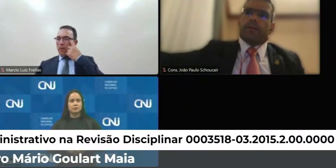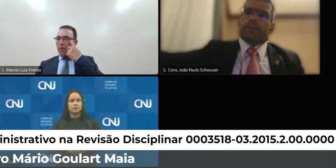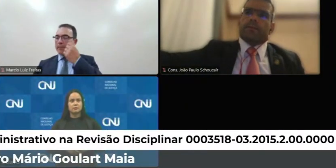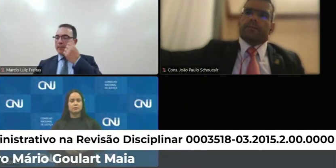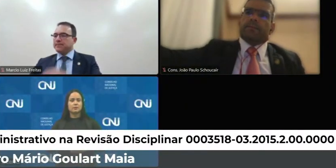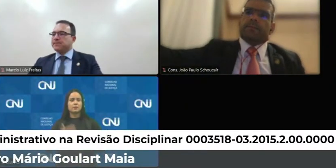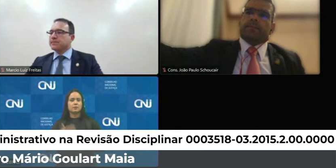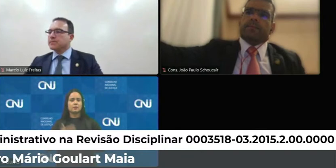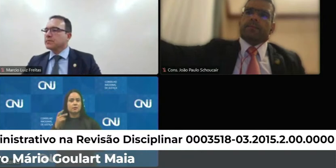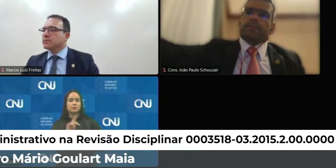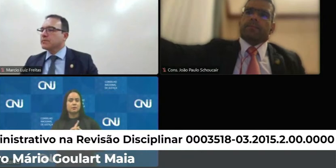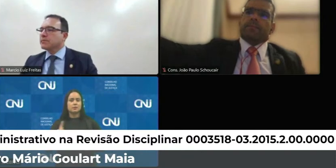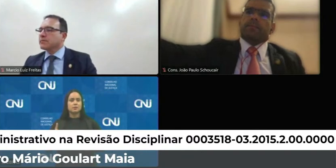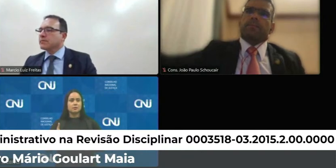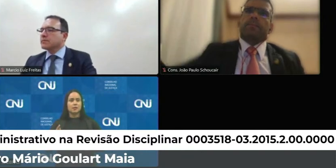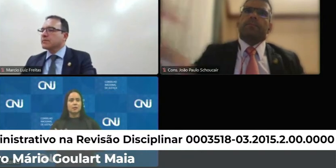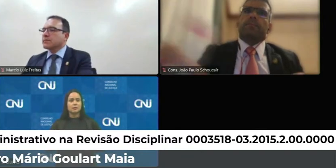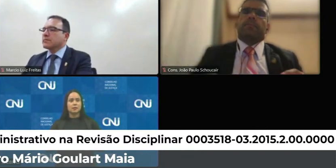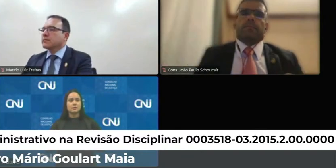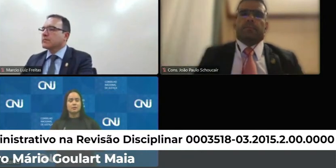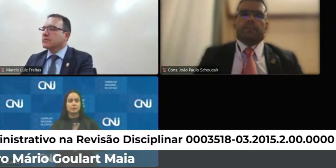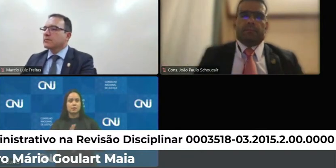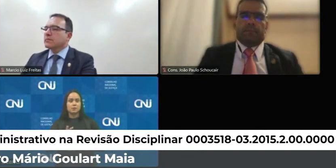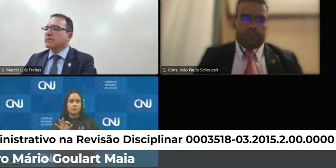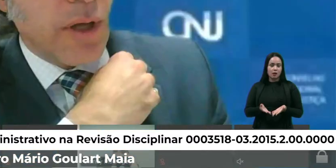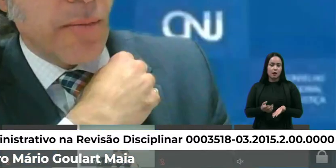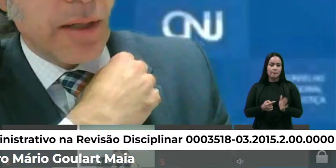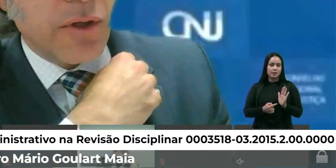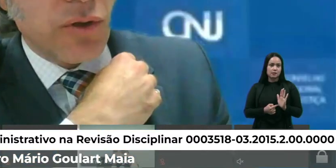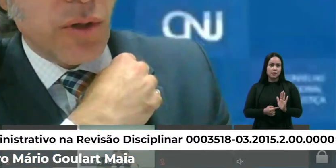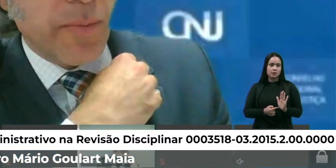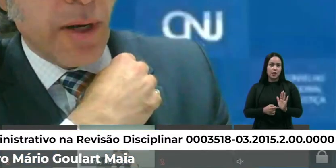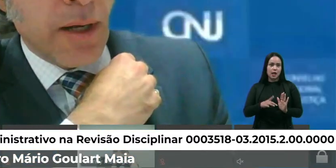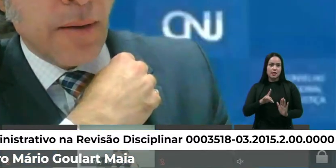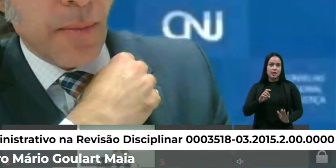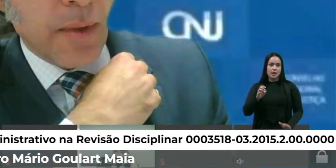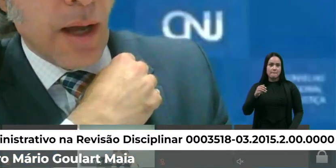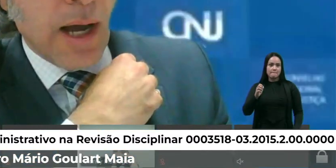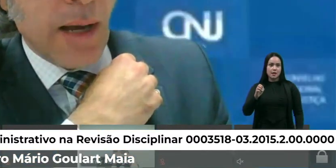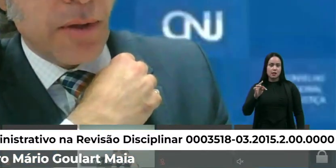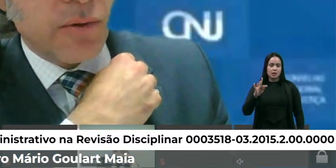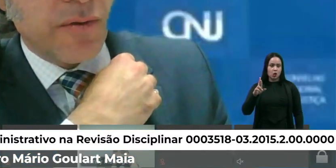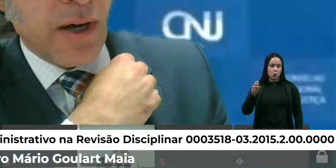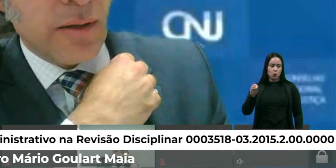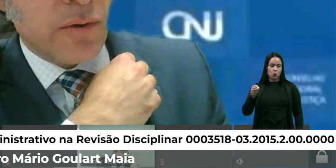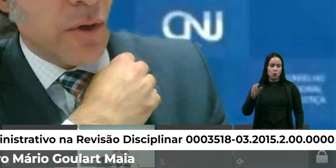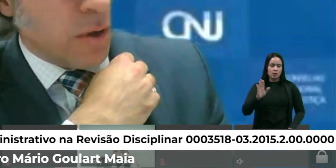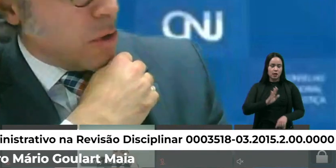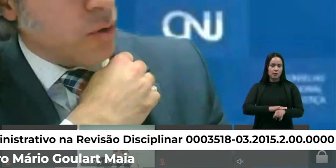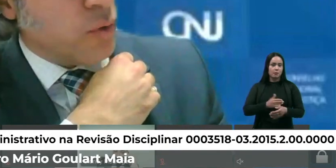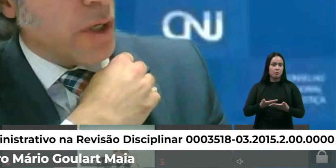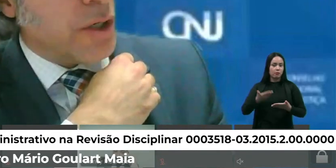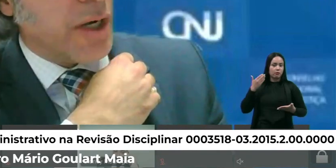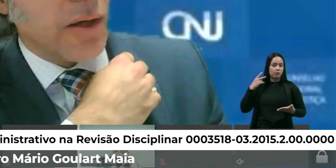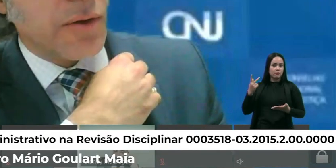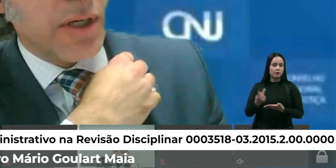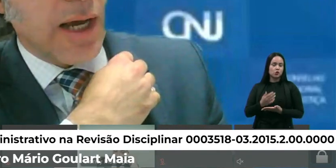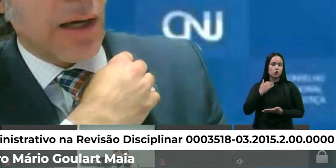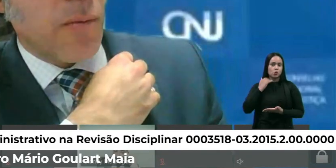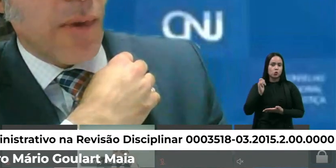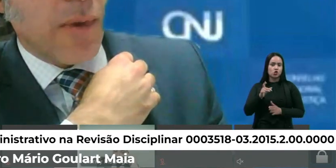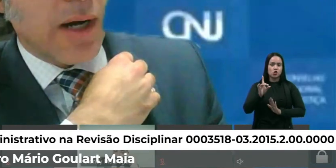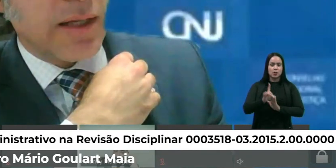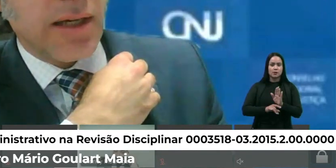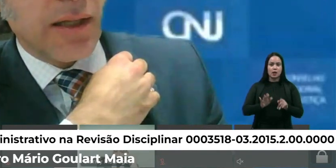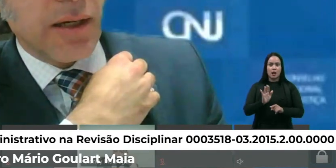Obrigado, presidente. Trata-se de revisão disciplinar apresentada por Demétrio de Souza Pereira, à época dos fatos, juiz de direito